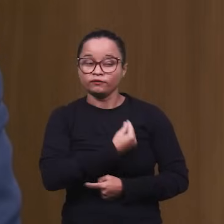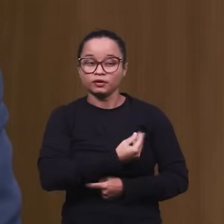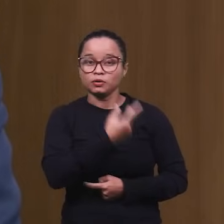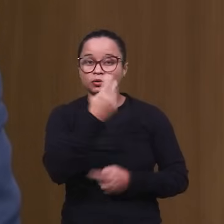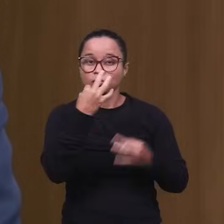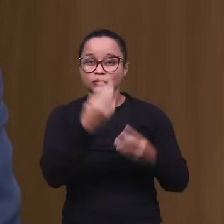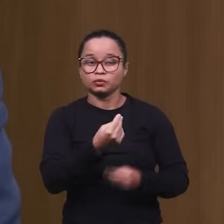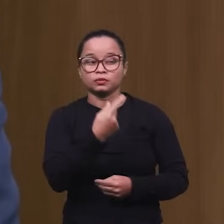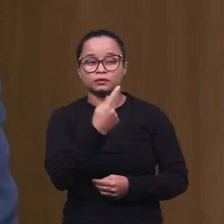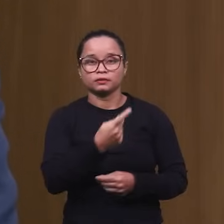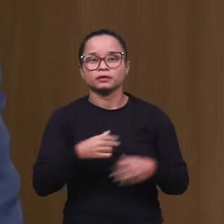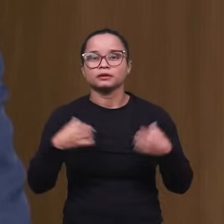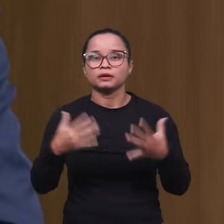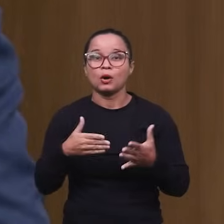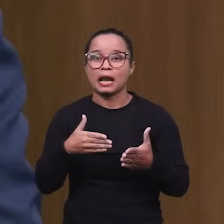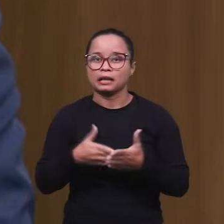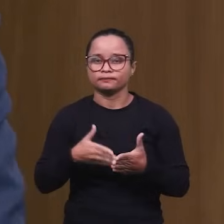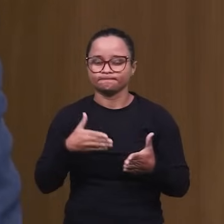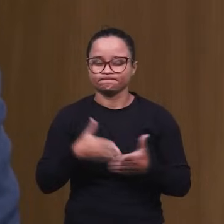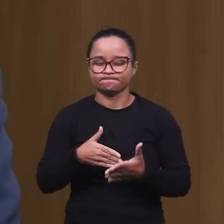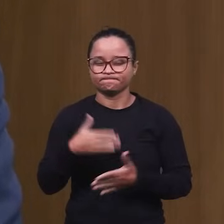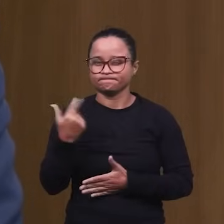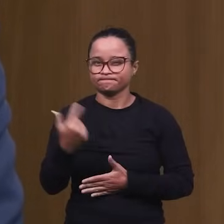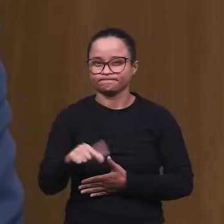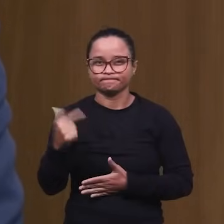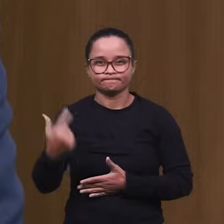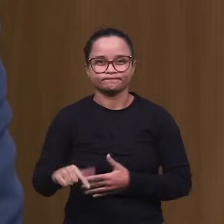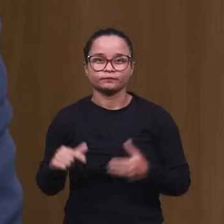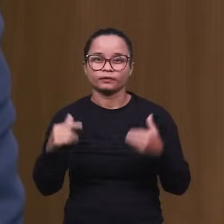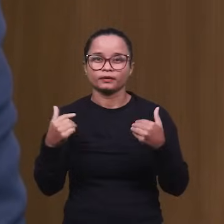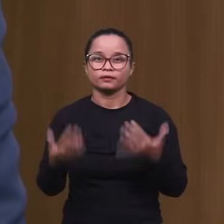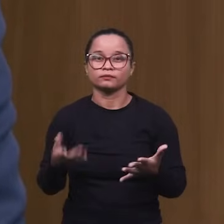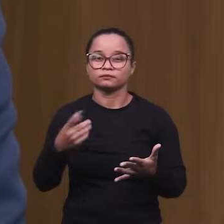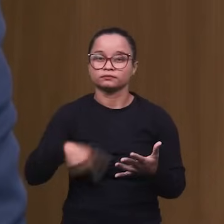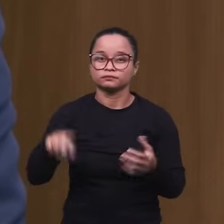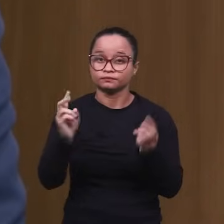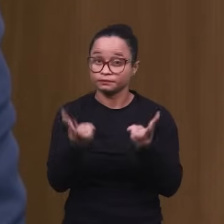sua vida. Não havia limites para ele. E a gente